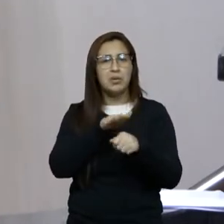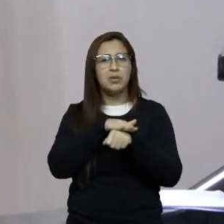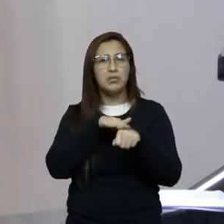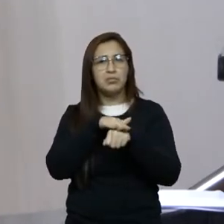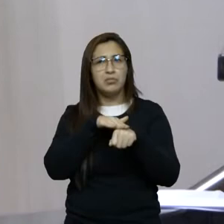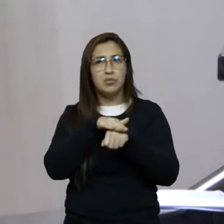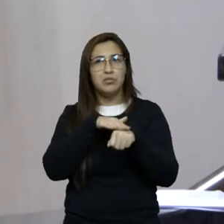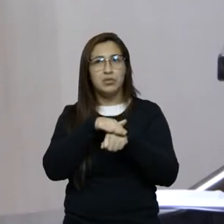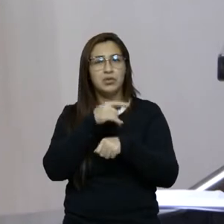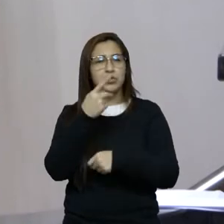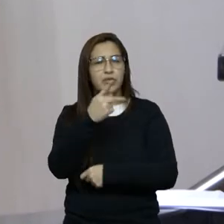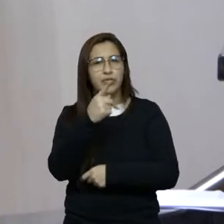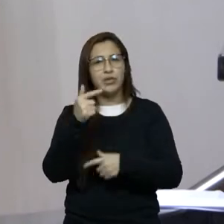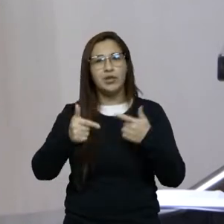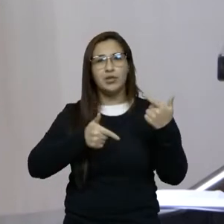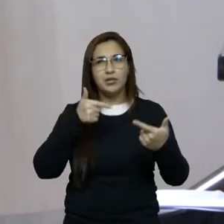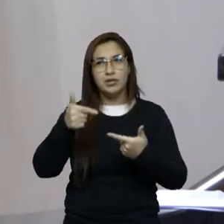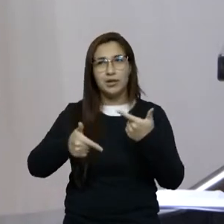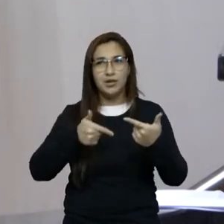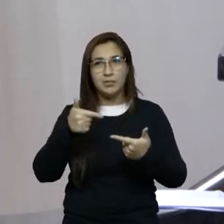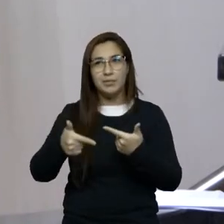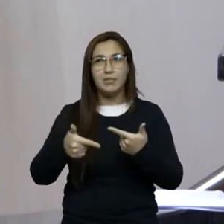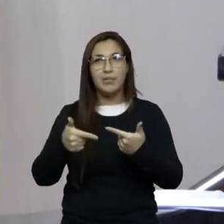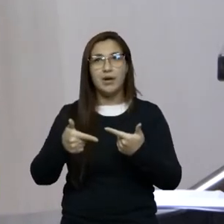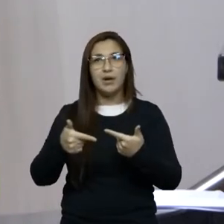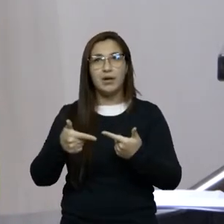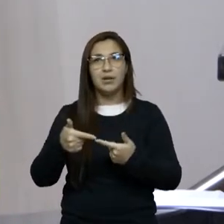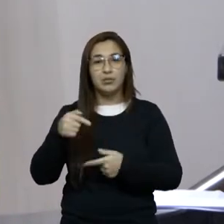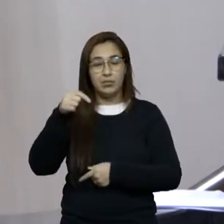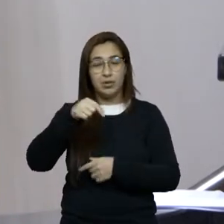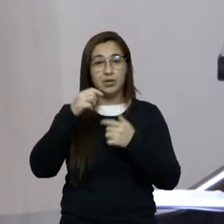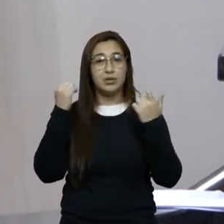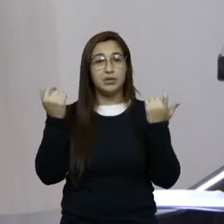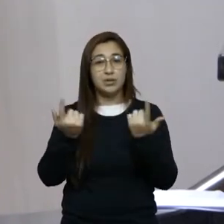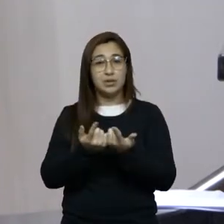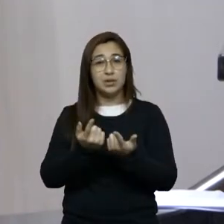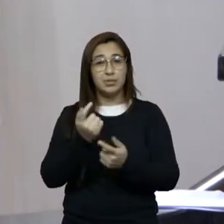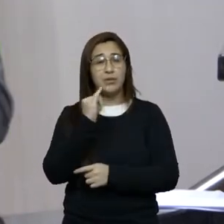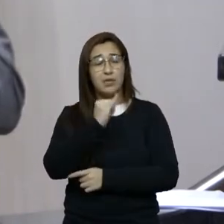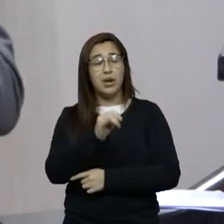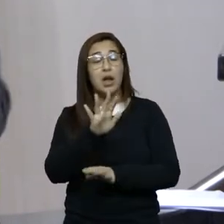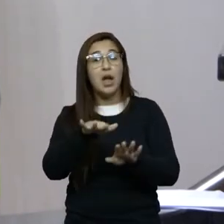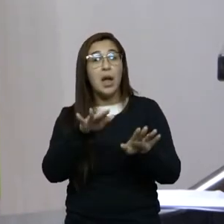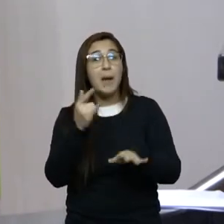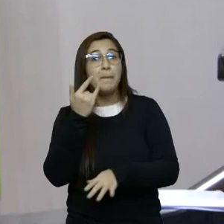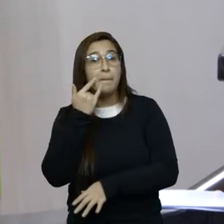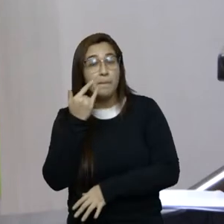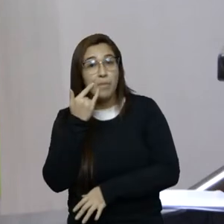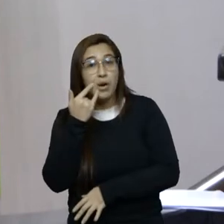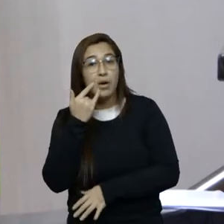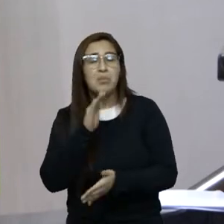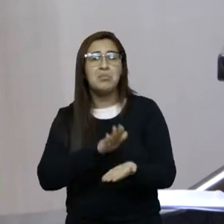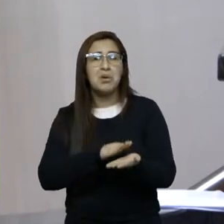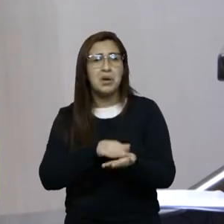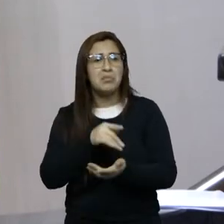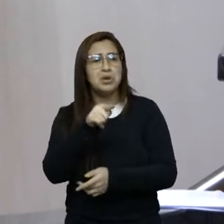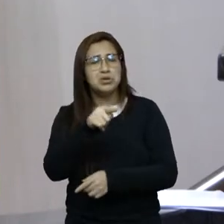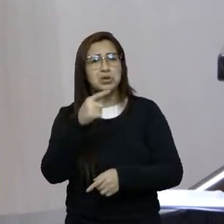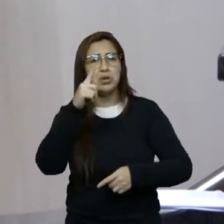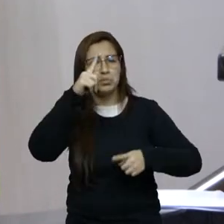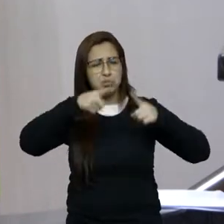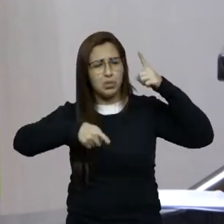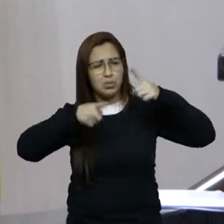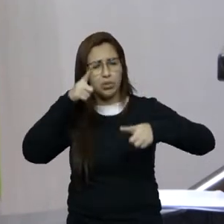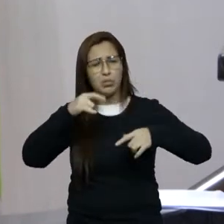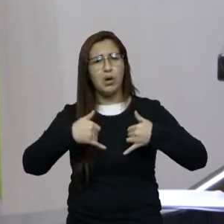pelos trabalhos que ele presidiu no dia anterior aqui na assembleia e disse assim o Mauro parabéns para condução Você é